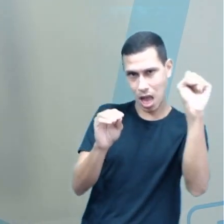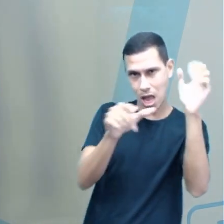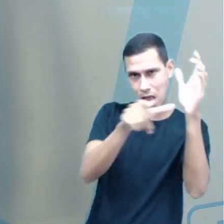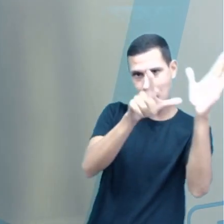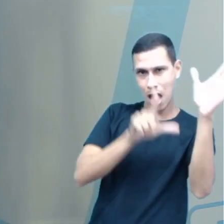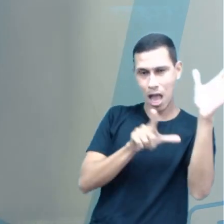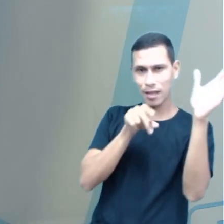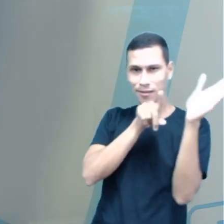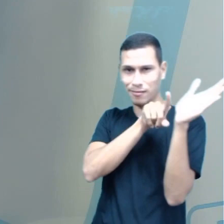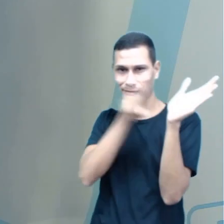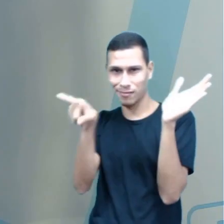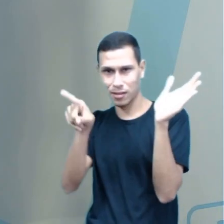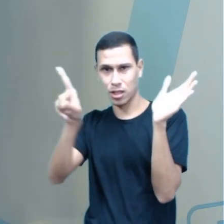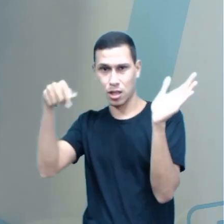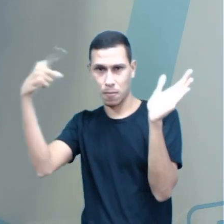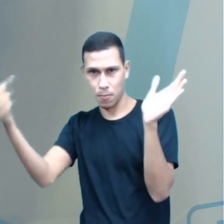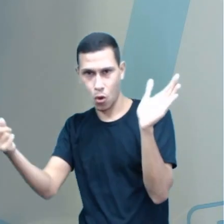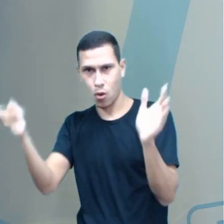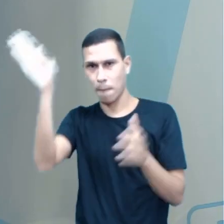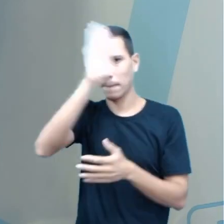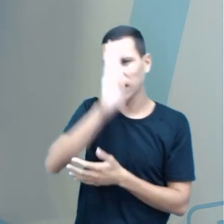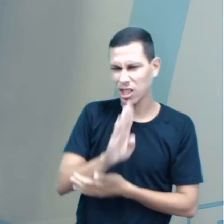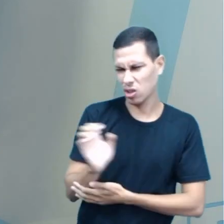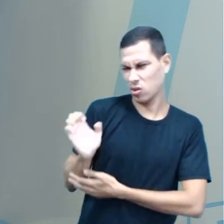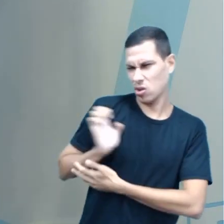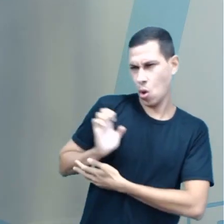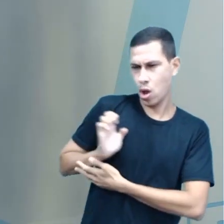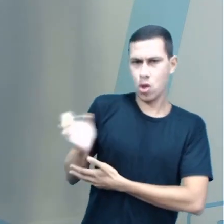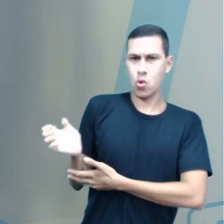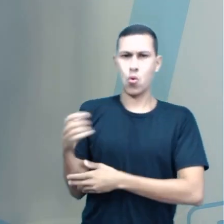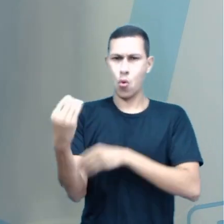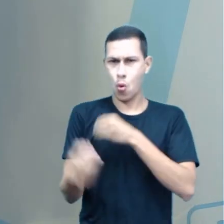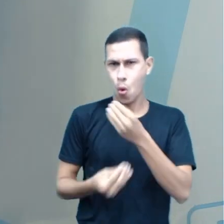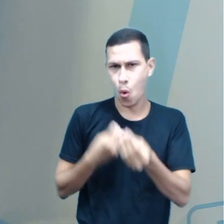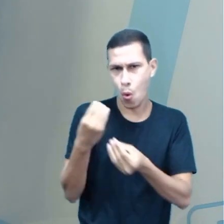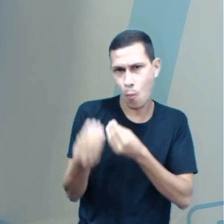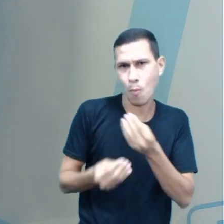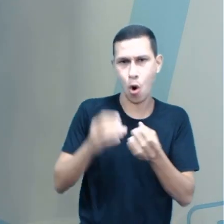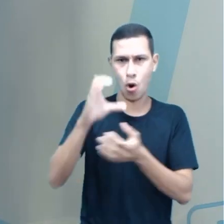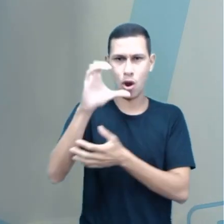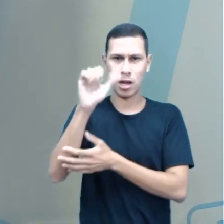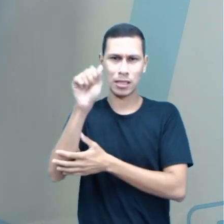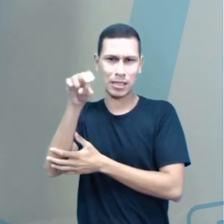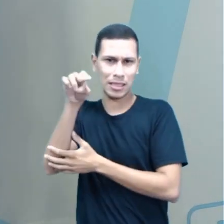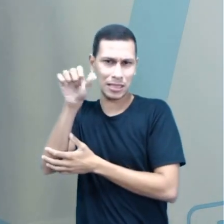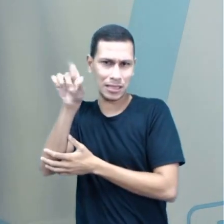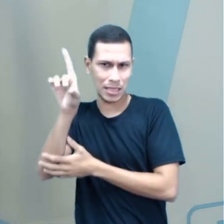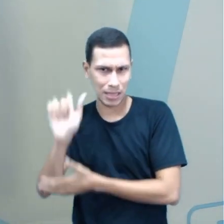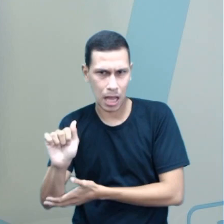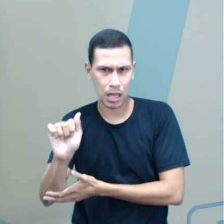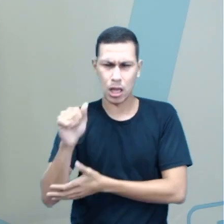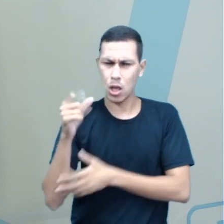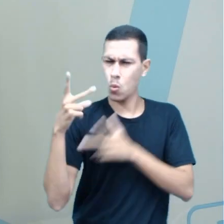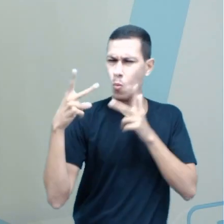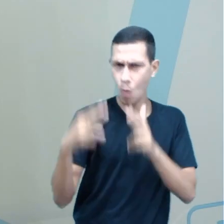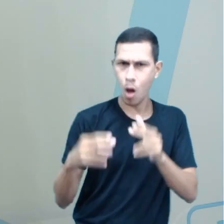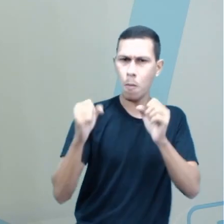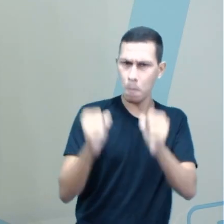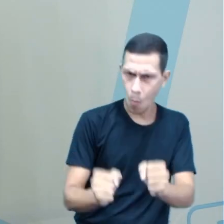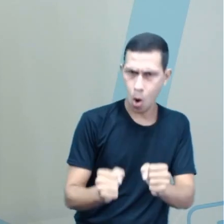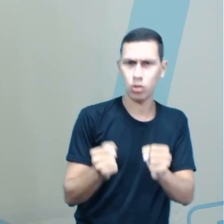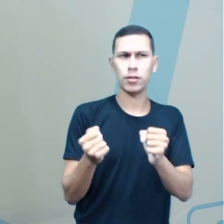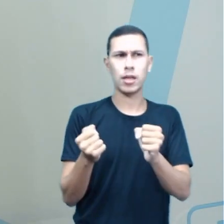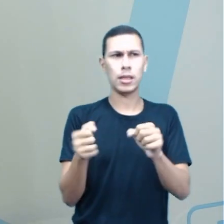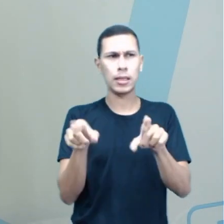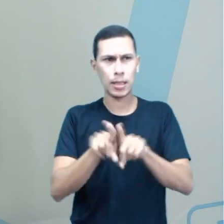significado? Brasil não é tão rico quanto o Canadá, certo? Mesma coisa eu posso fazer com o so e